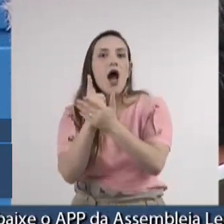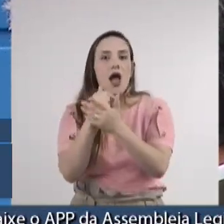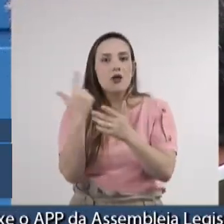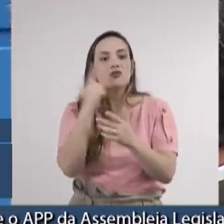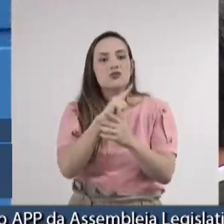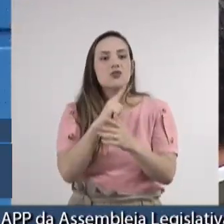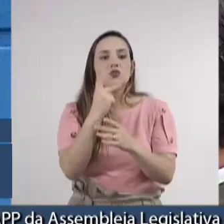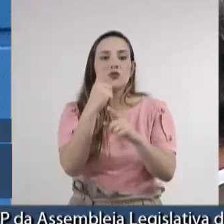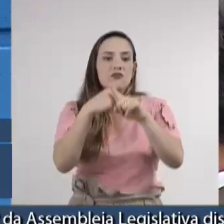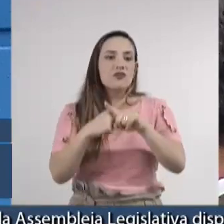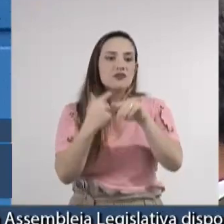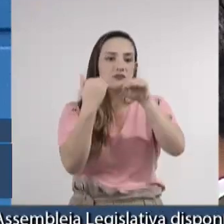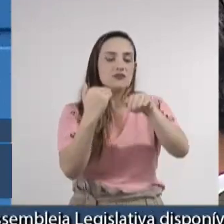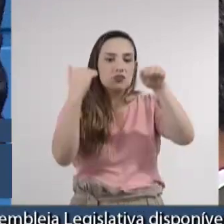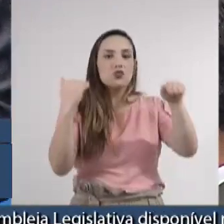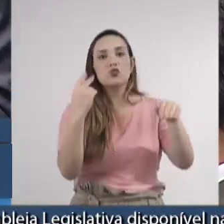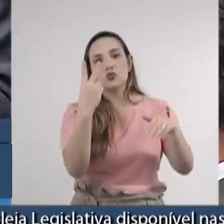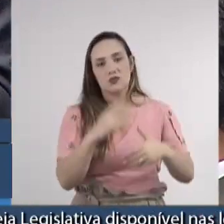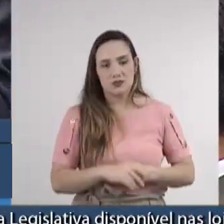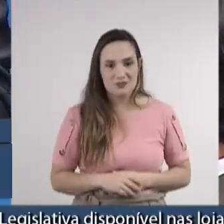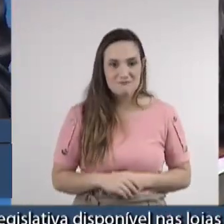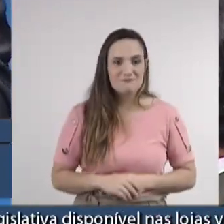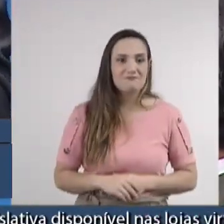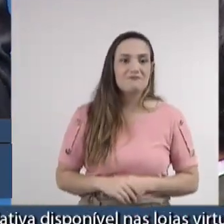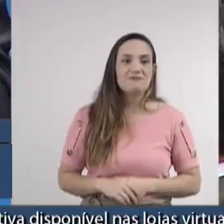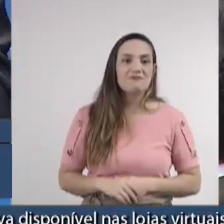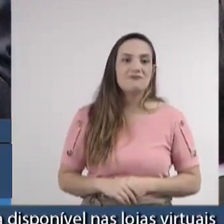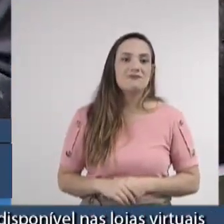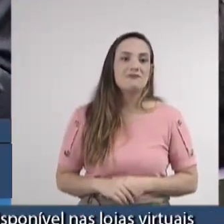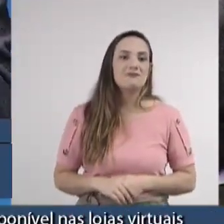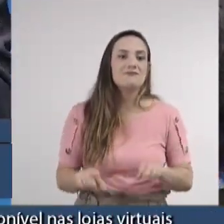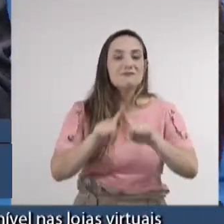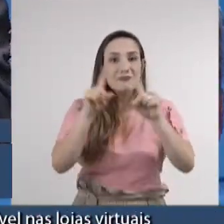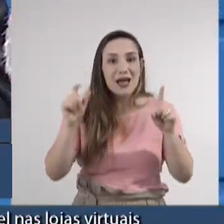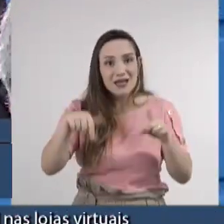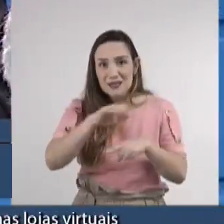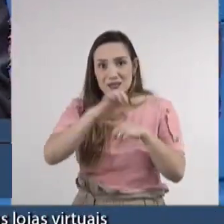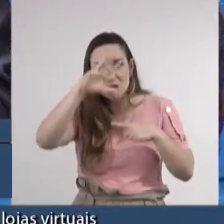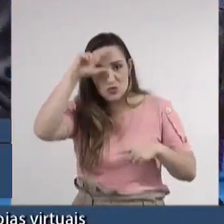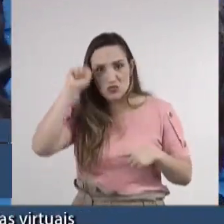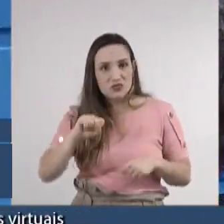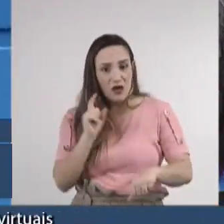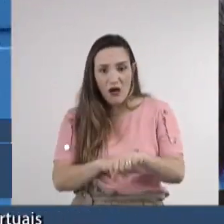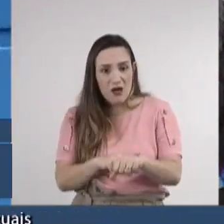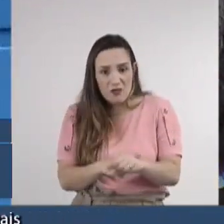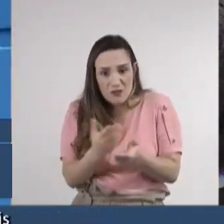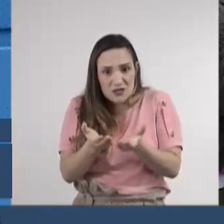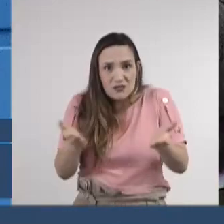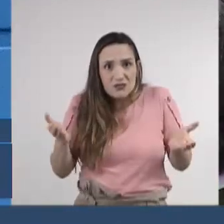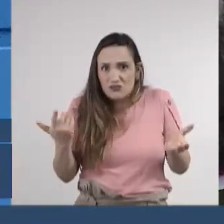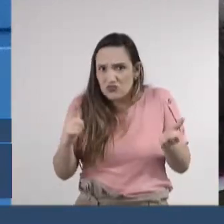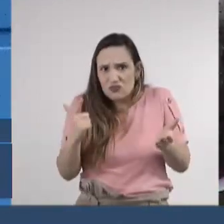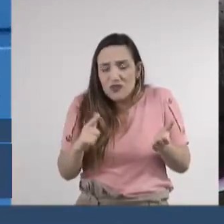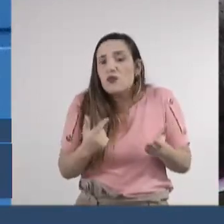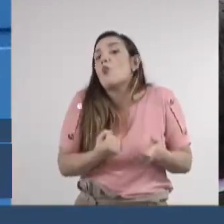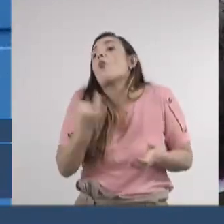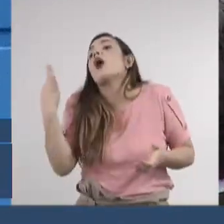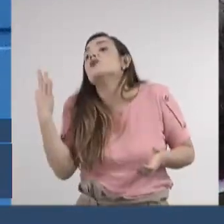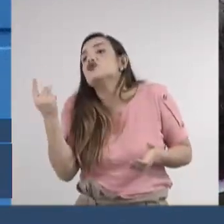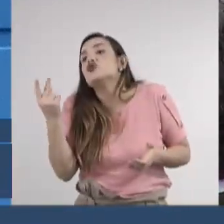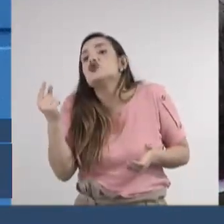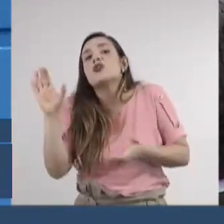tudo. No Mato Grosso do Sul, quando fez o processo de licitação, não ficou